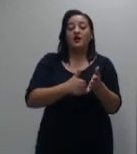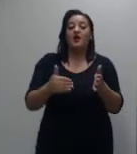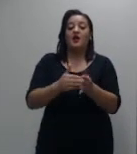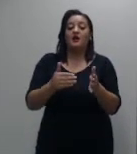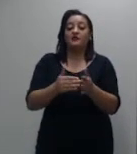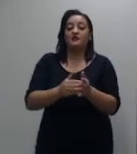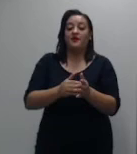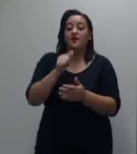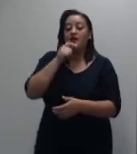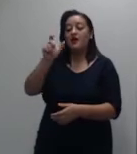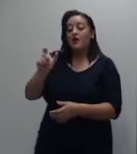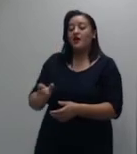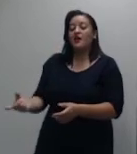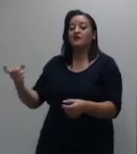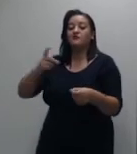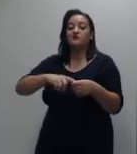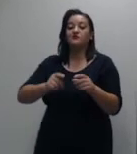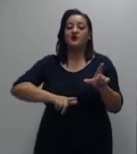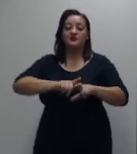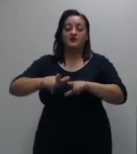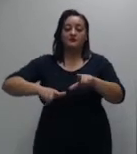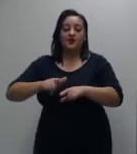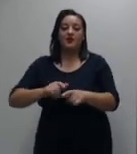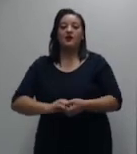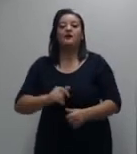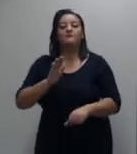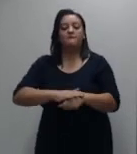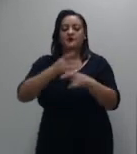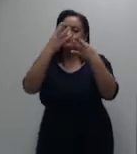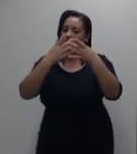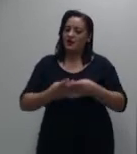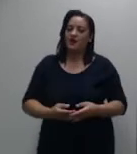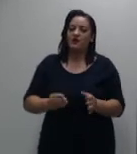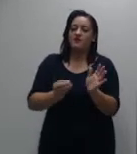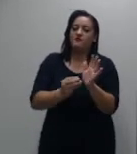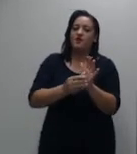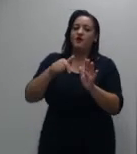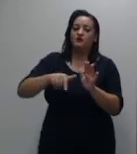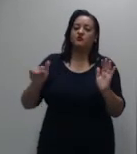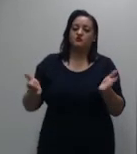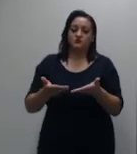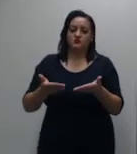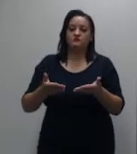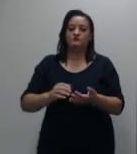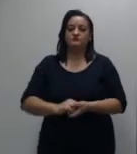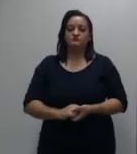regresso excelência' mais do que justificada sua ausência de uma data de hoje é